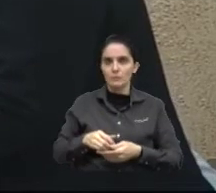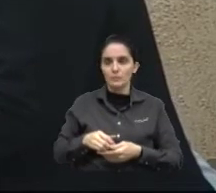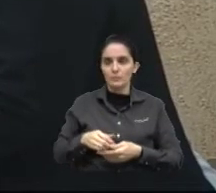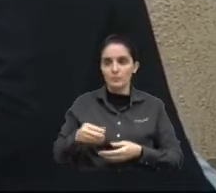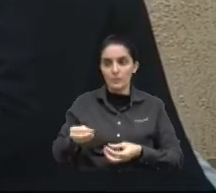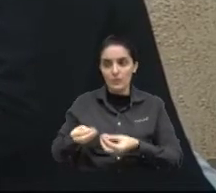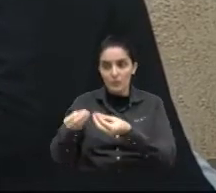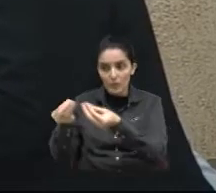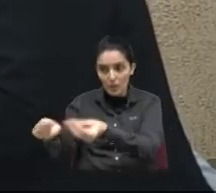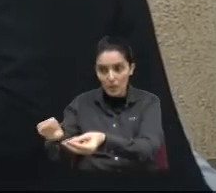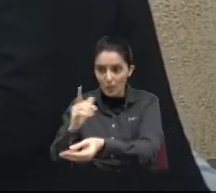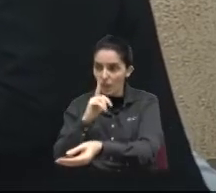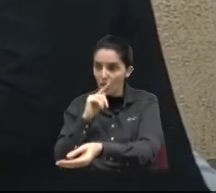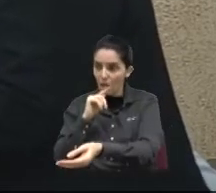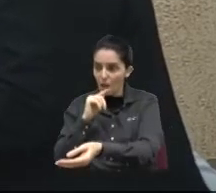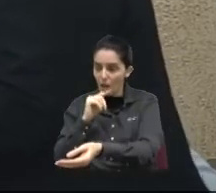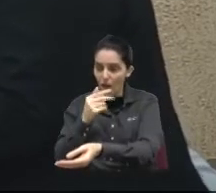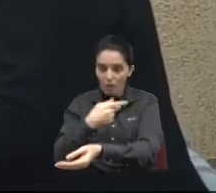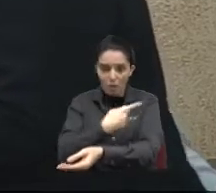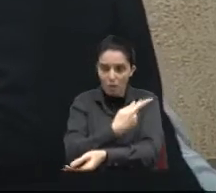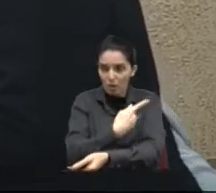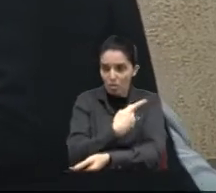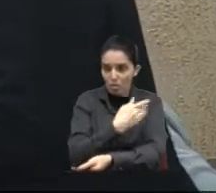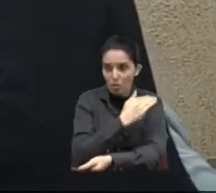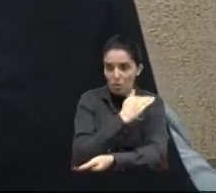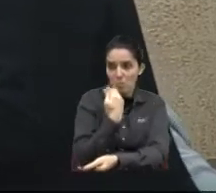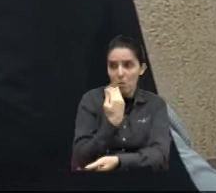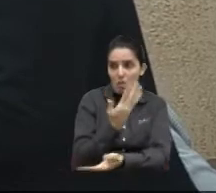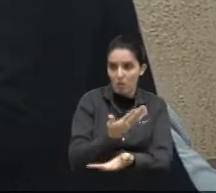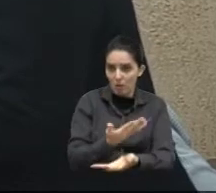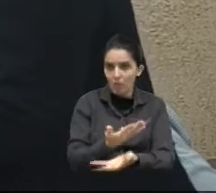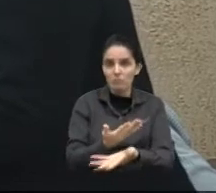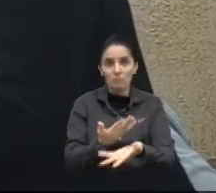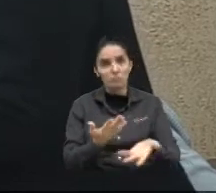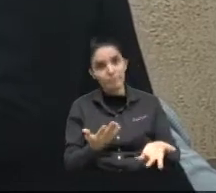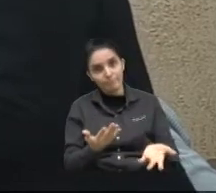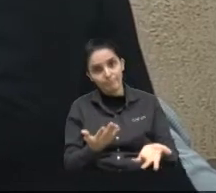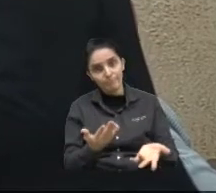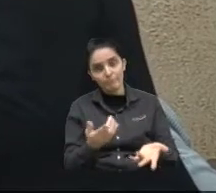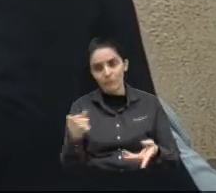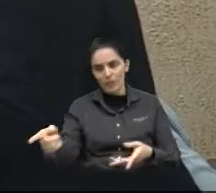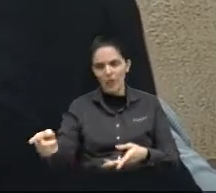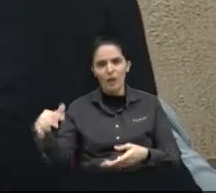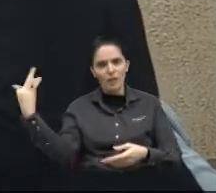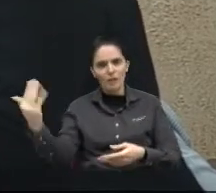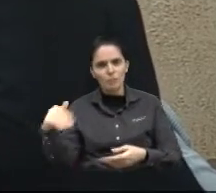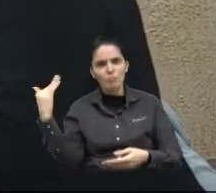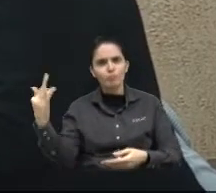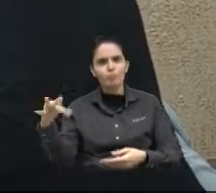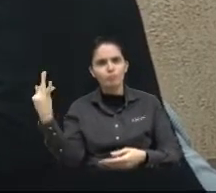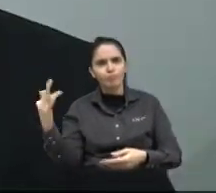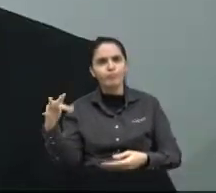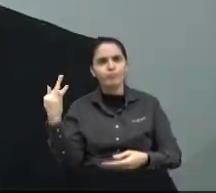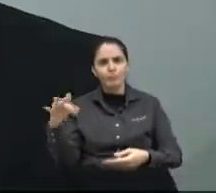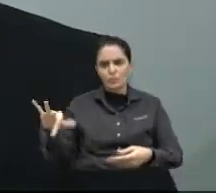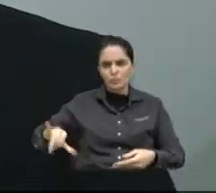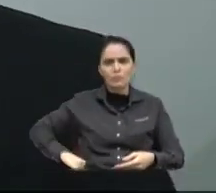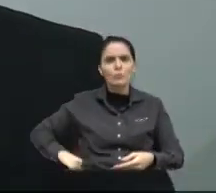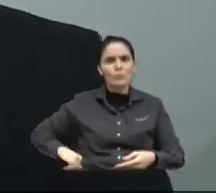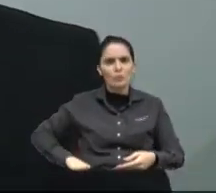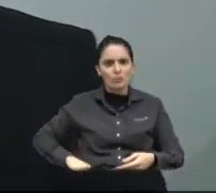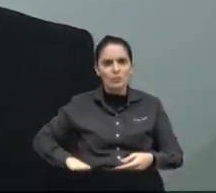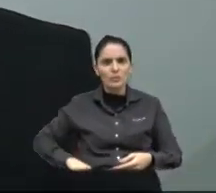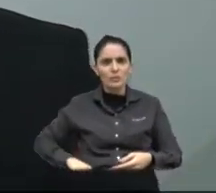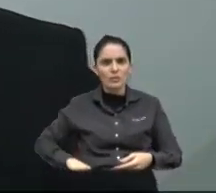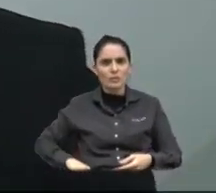tivemos água bem primeiro tortura filha que não quis casar com ele e aí depois as outras também ameaça